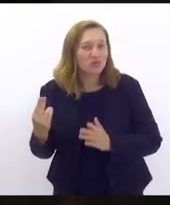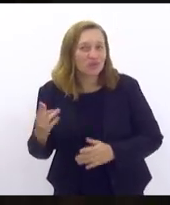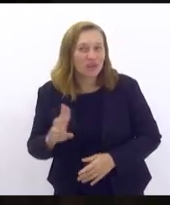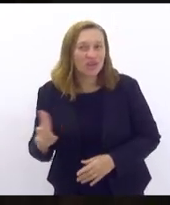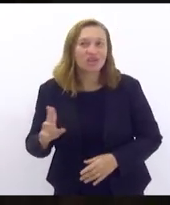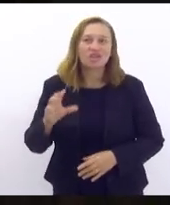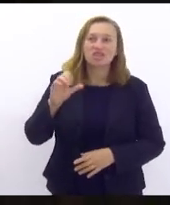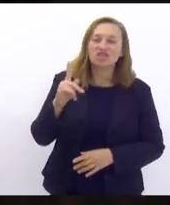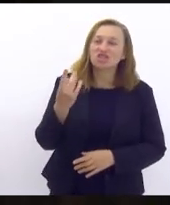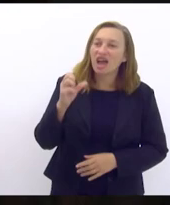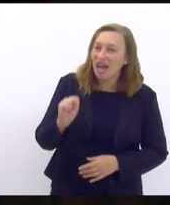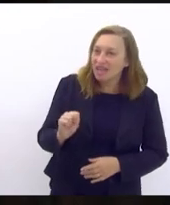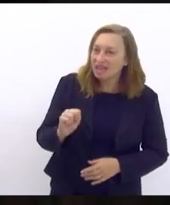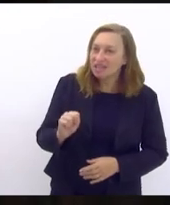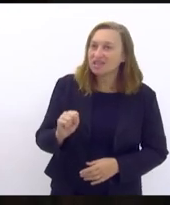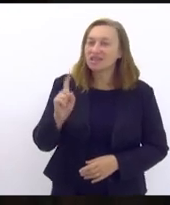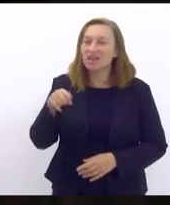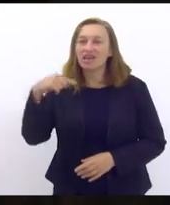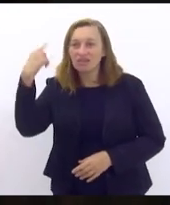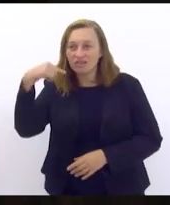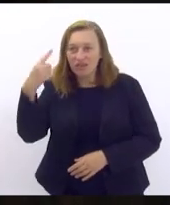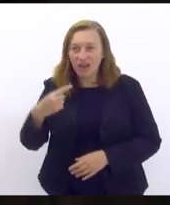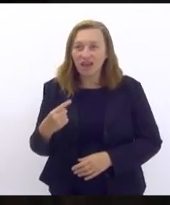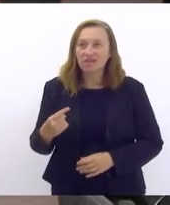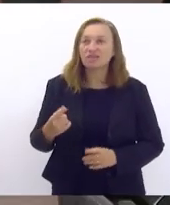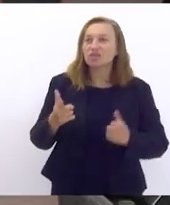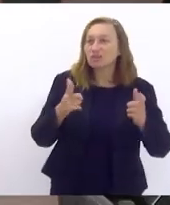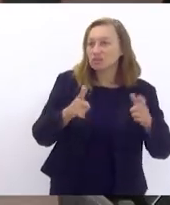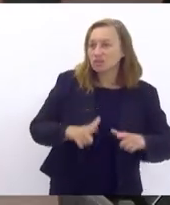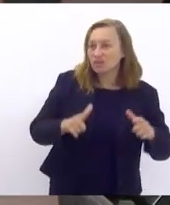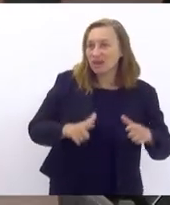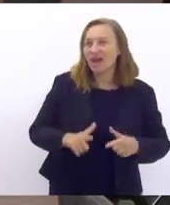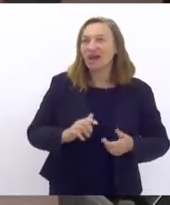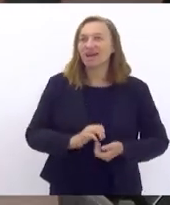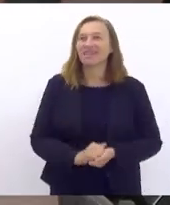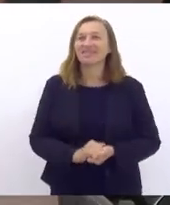do Charles, que é o advogado lá da feira. E...